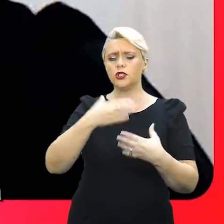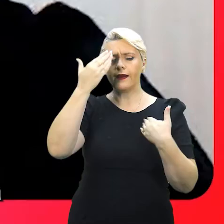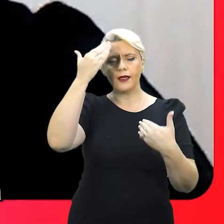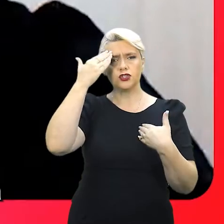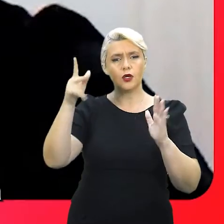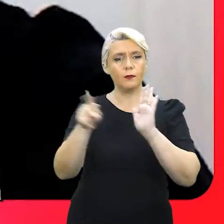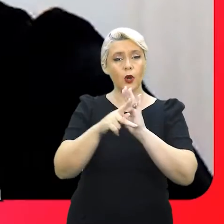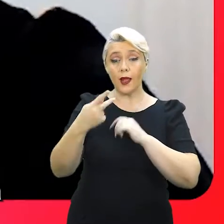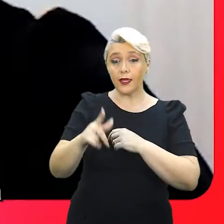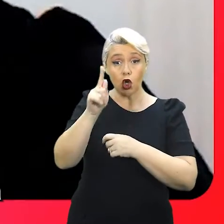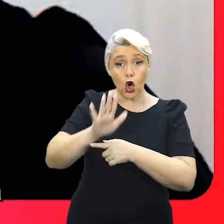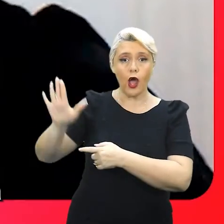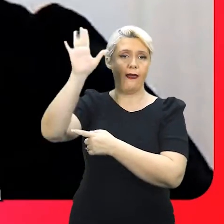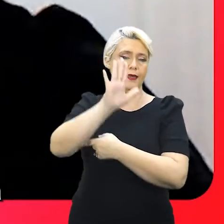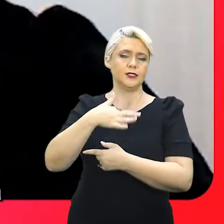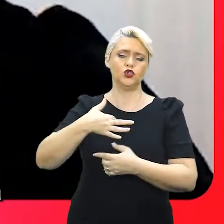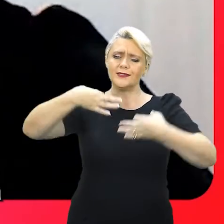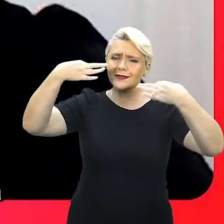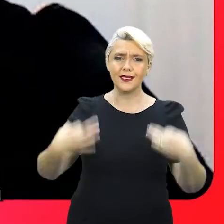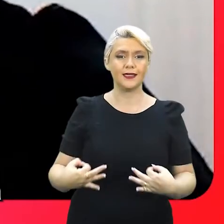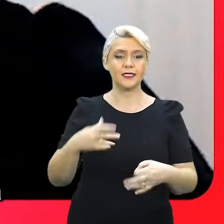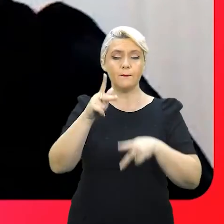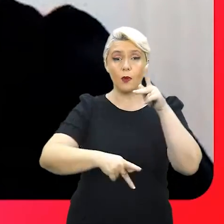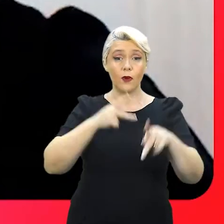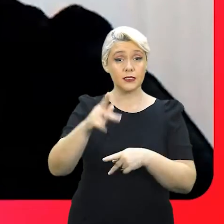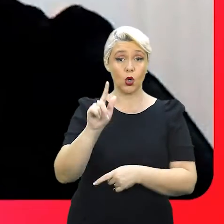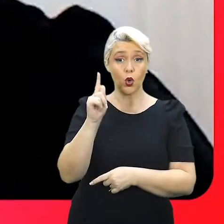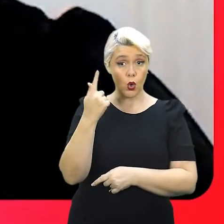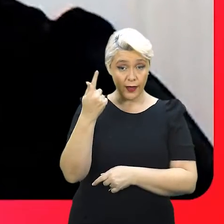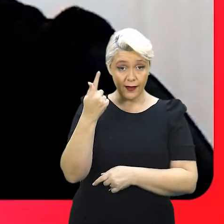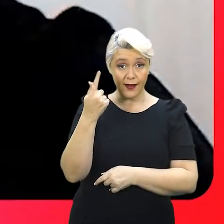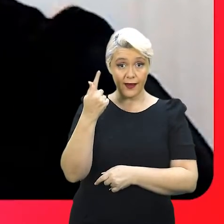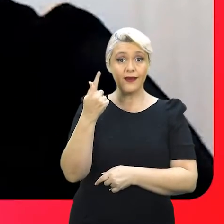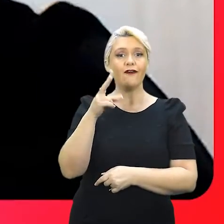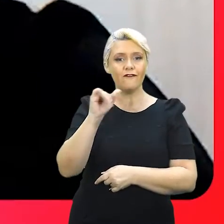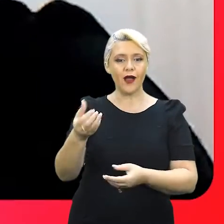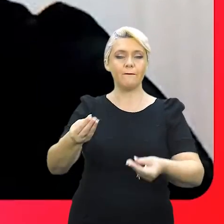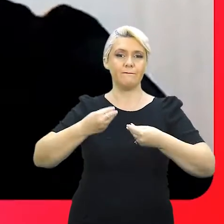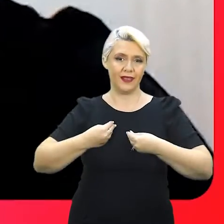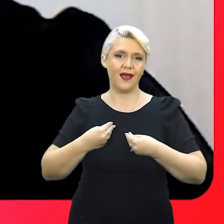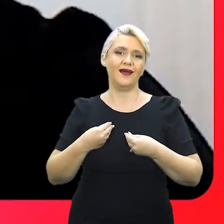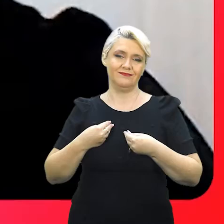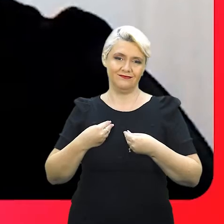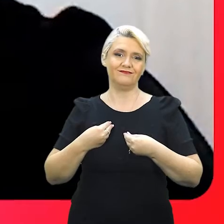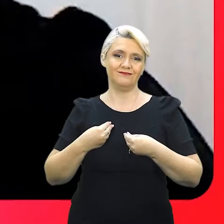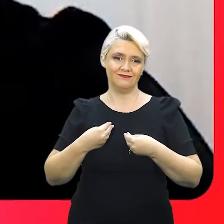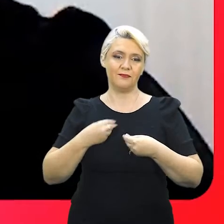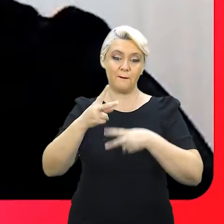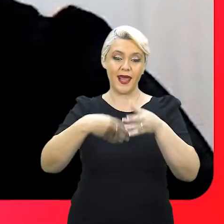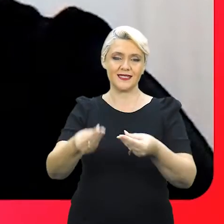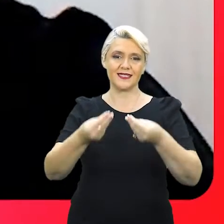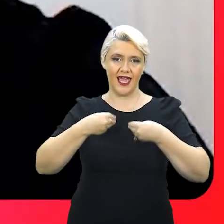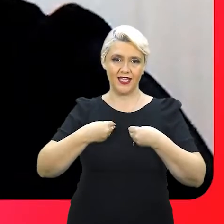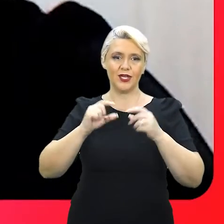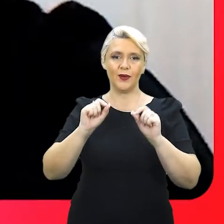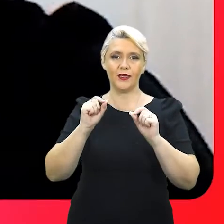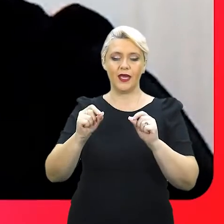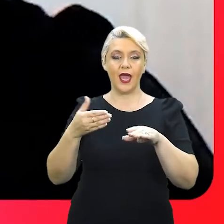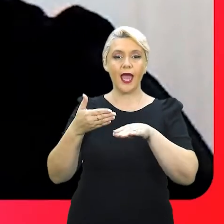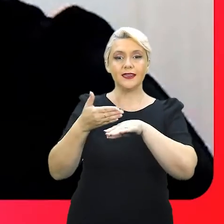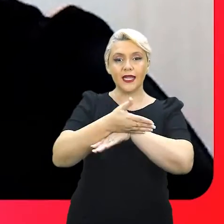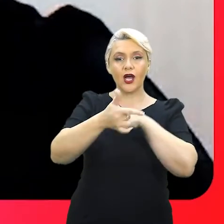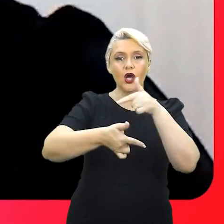para Goiás. E eu tinha certeza que a população goiana iria me dar esse presente, de entrar na